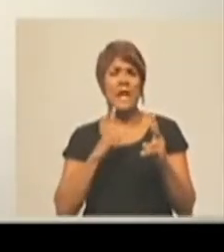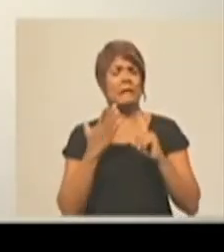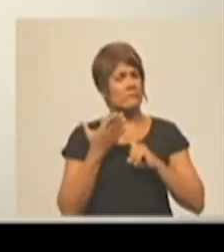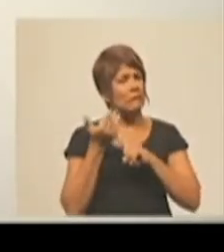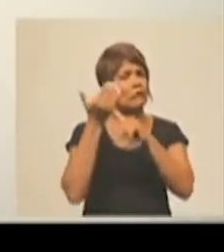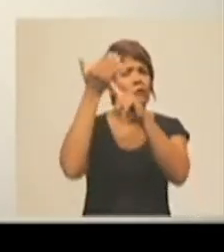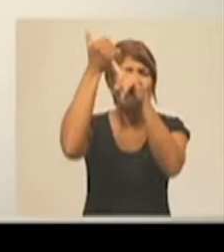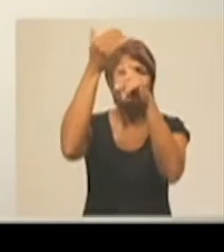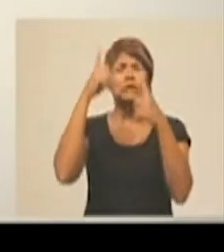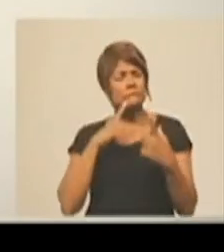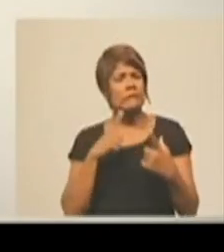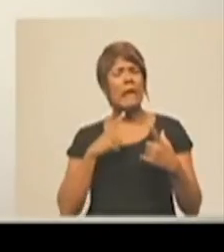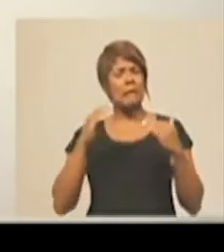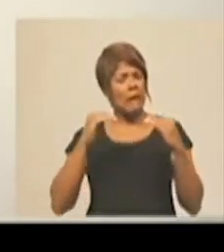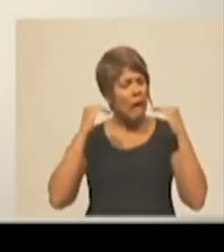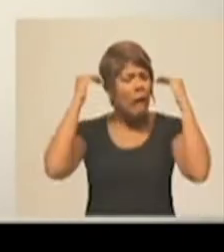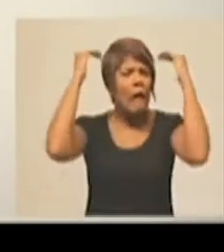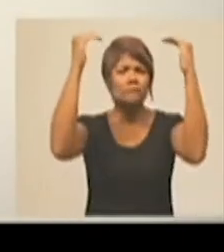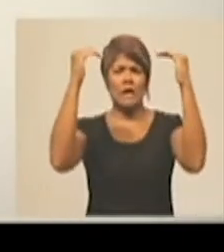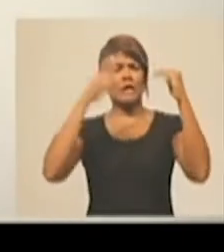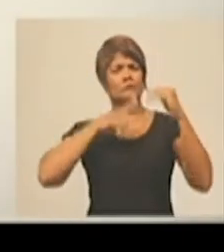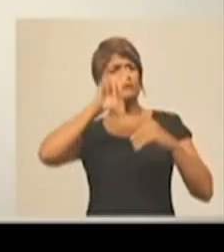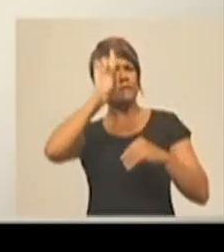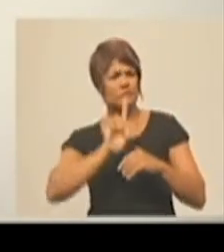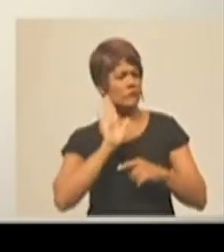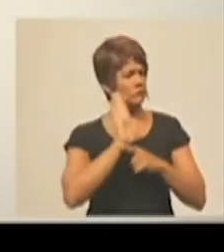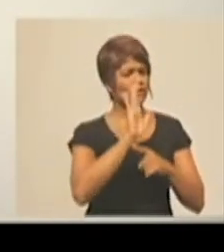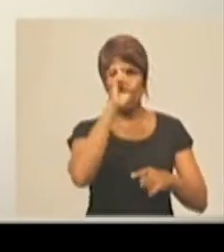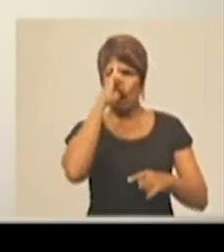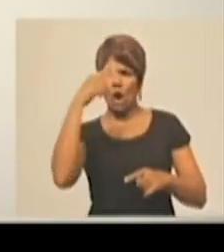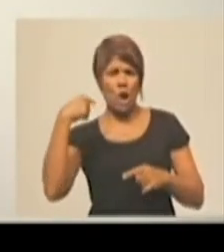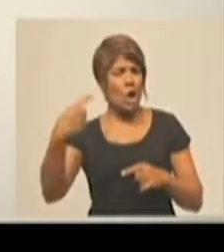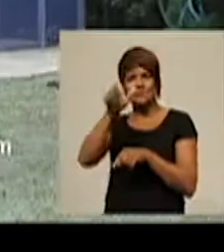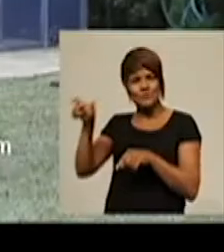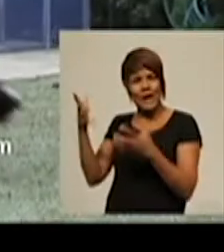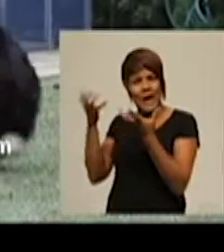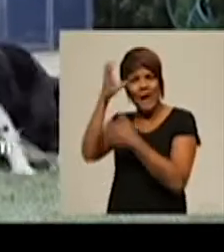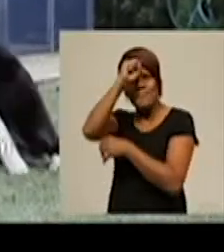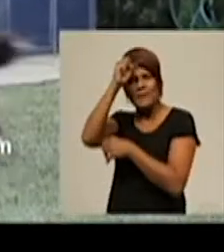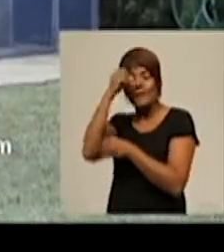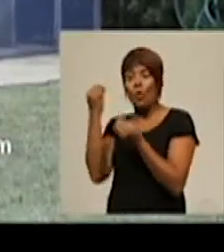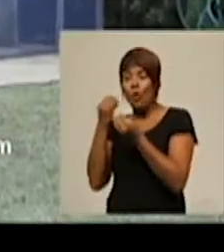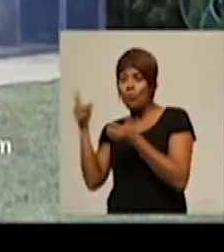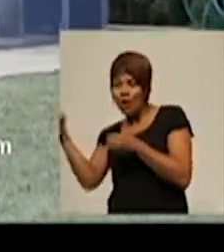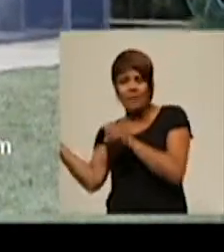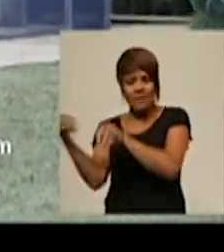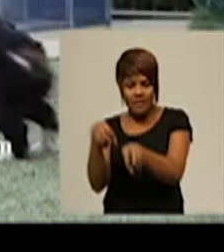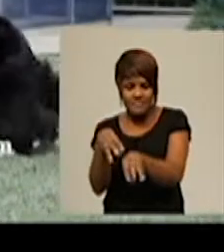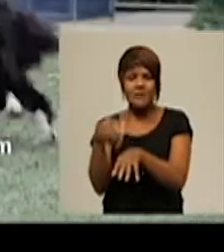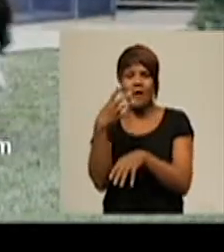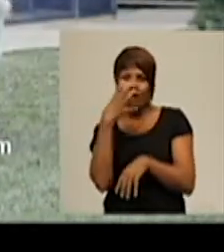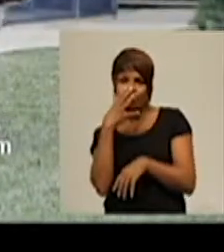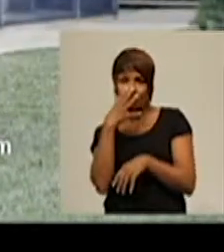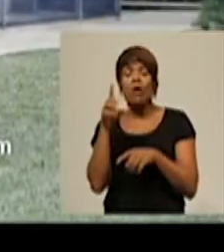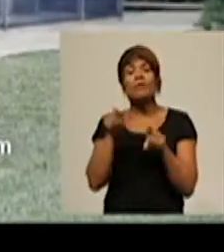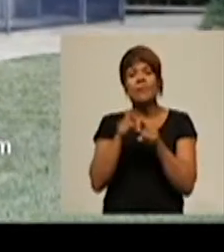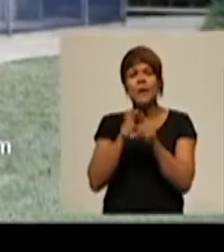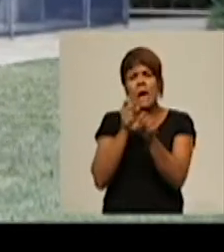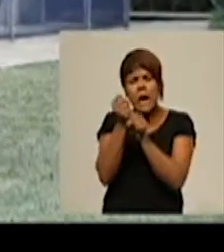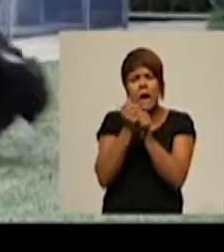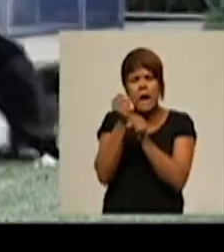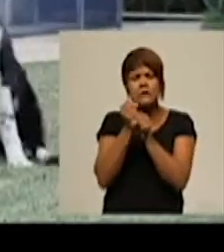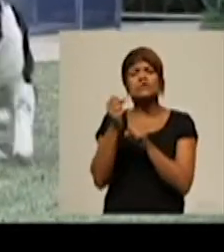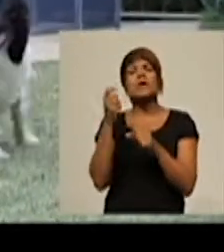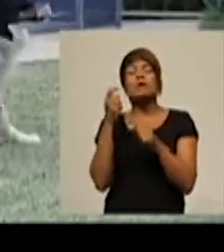você vai poder se sentir mais próximo delas. E a gente se preocupa cuidadosamente em como construir esse site para atender tanto os nossos